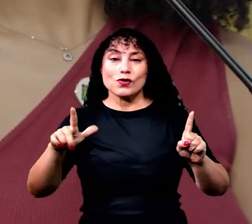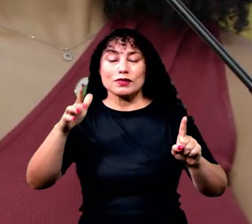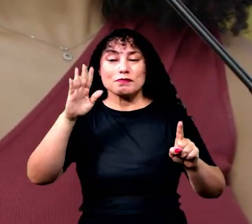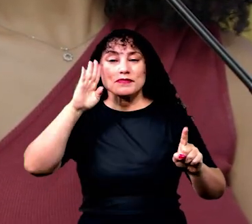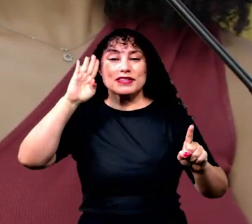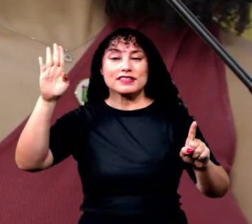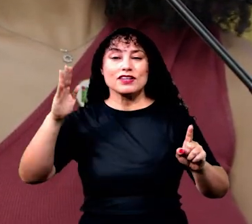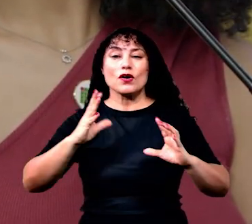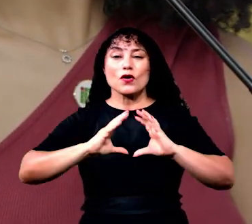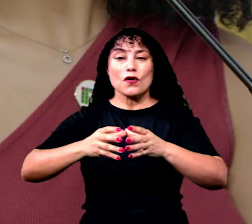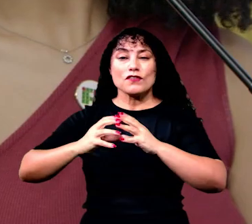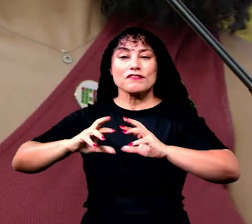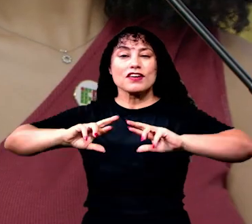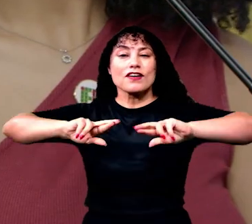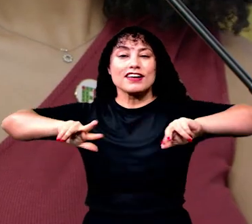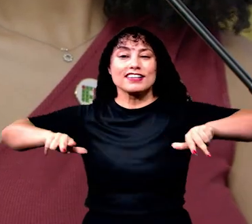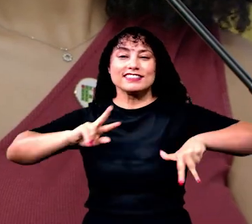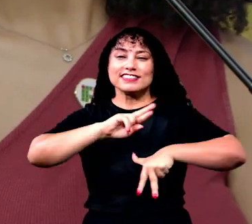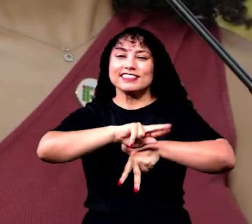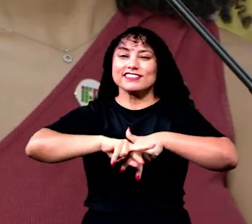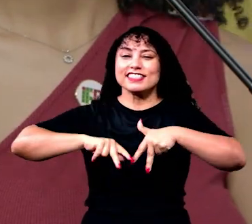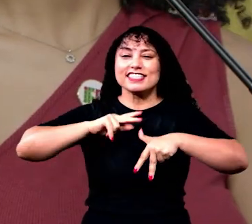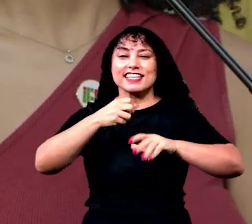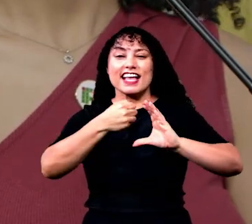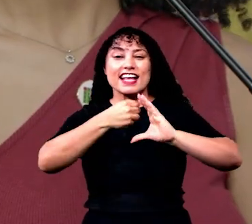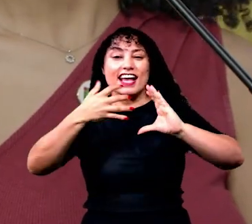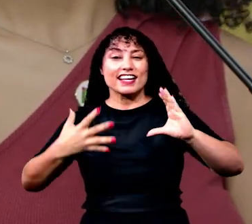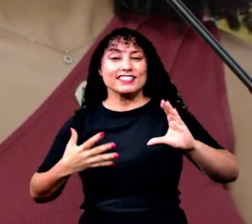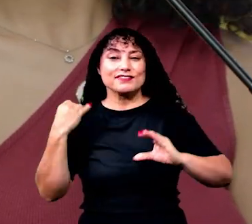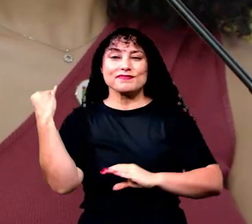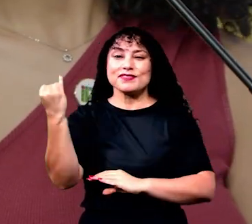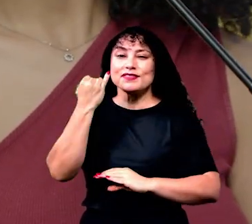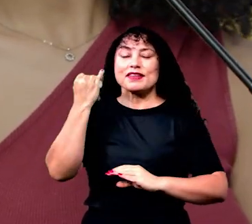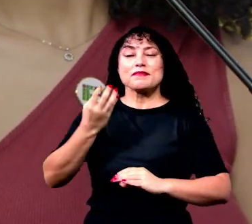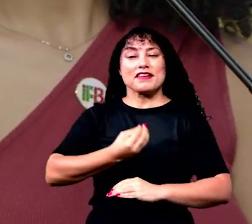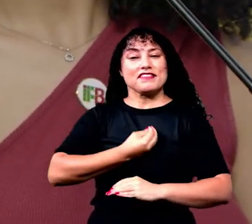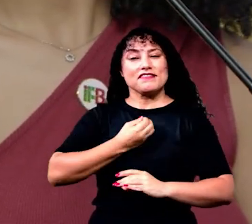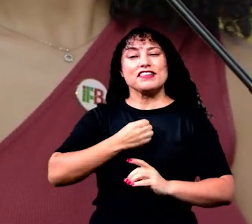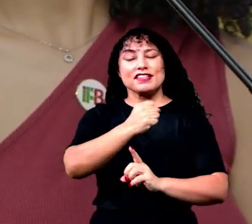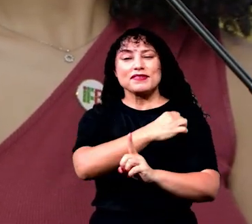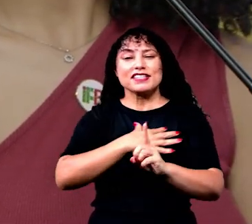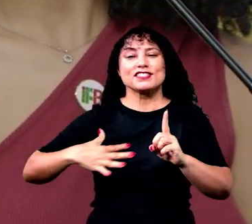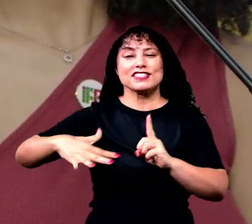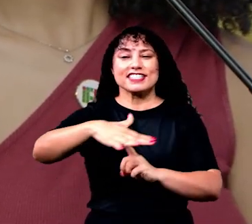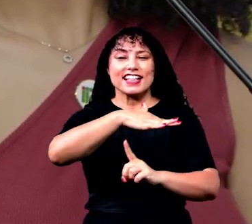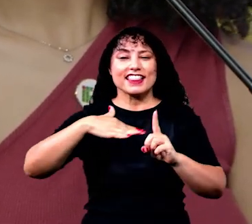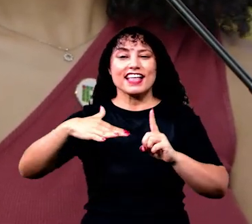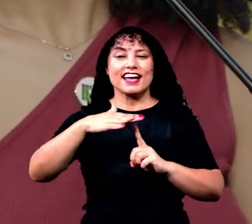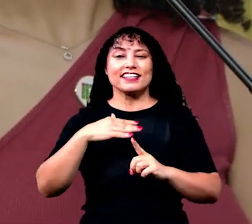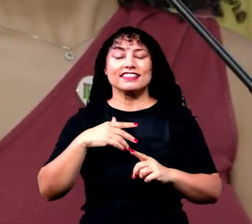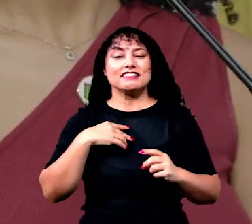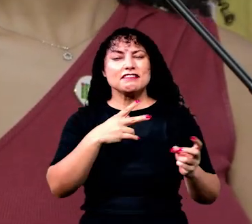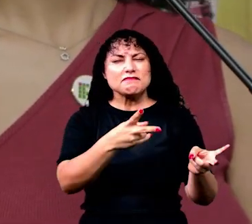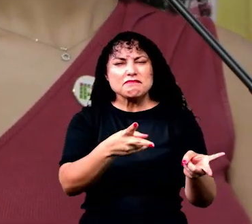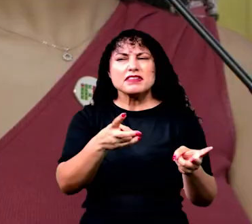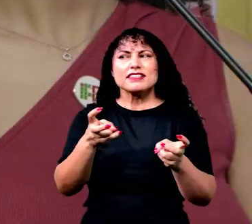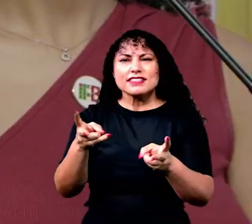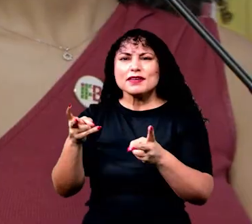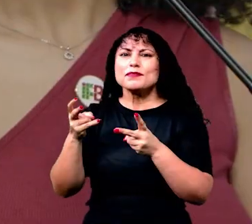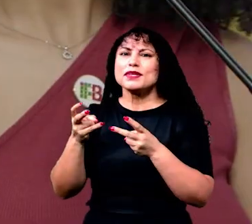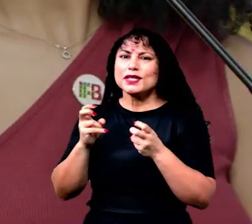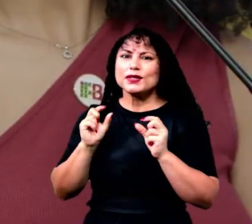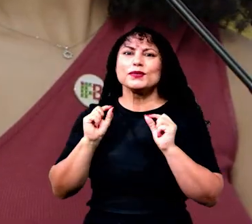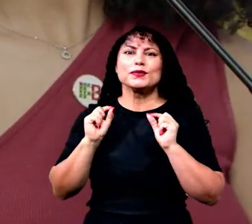outro e principalmente conviver com a diversidade, que são características cruciais para viver numa sociedade. Sim. E que a gente tem